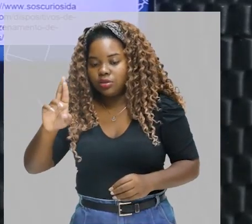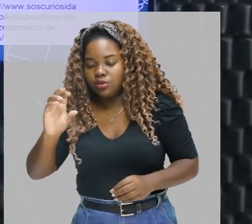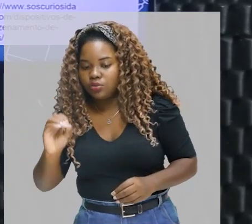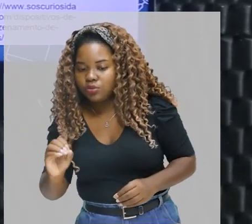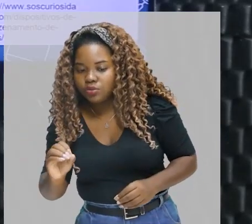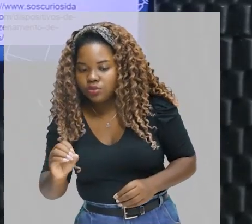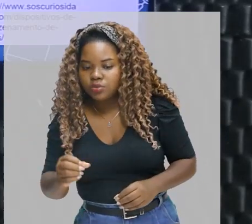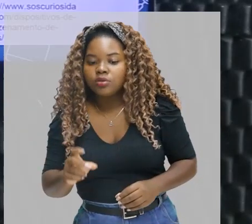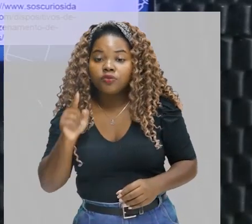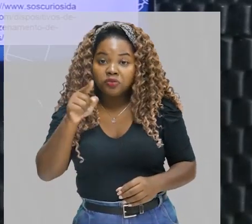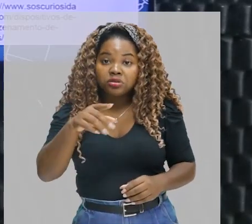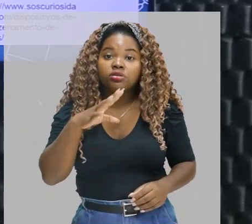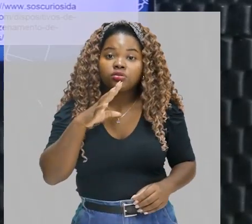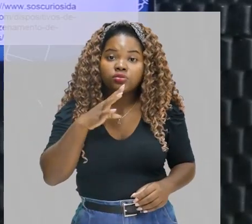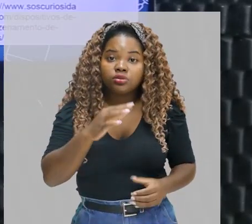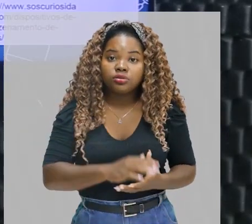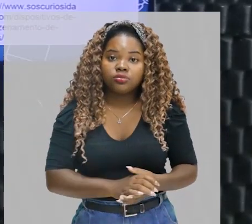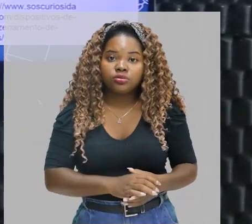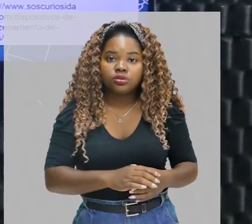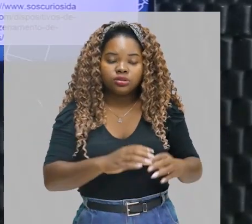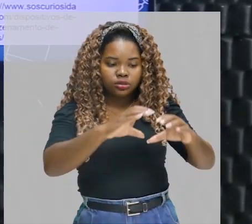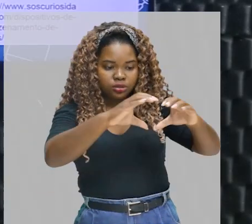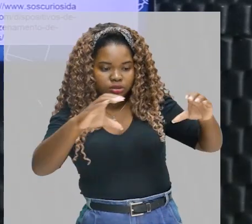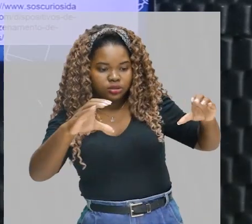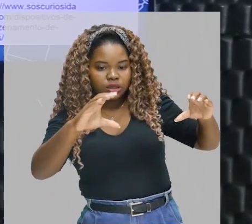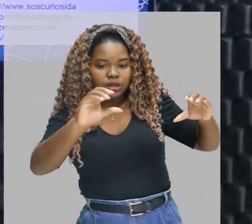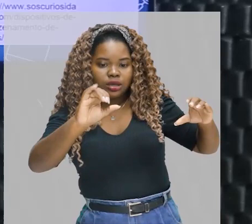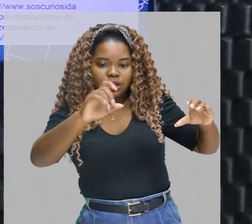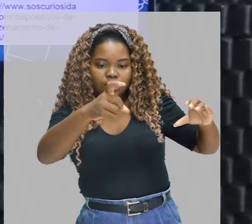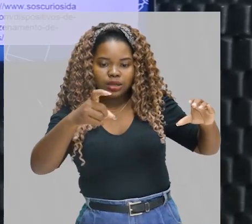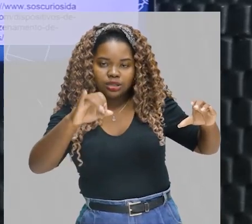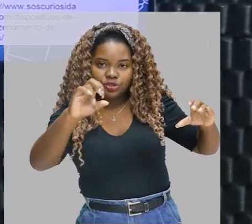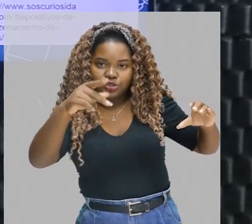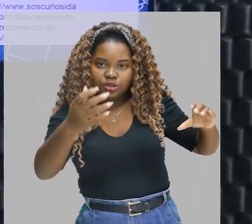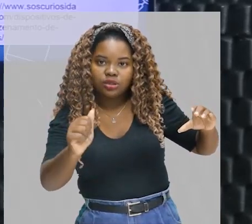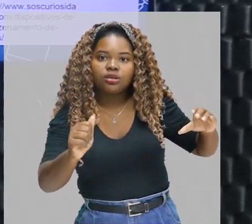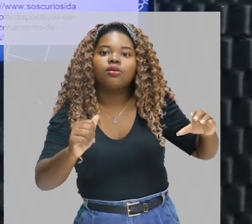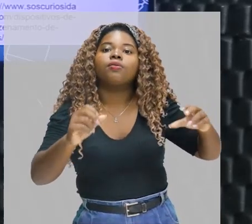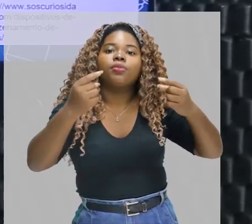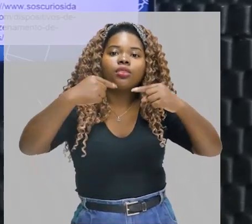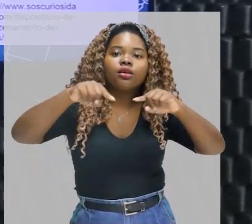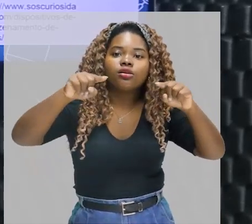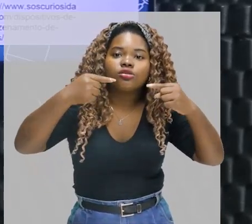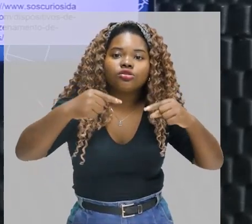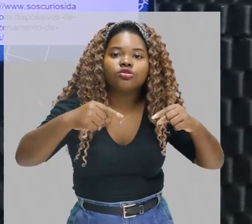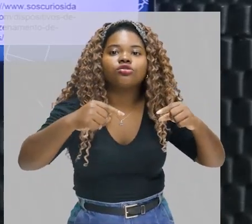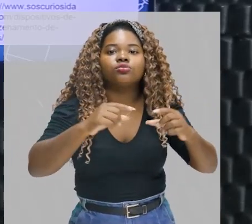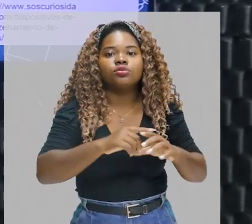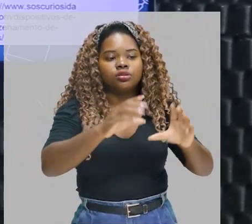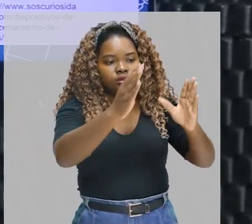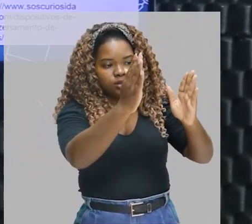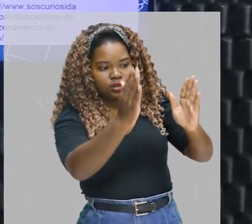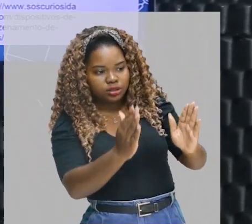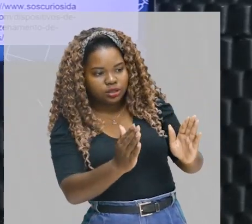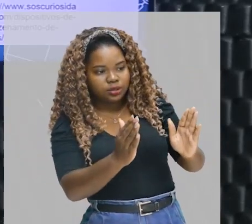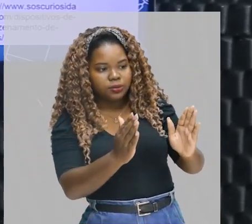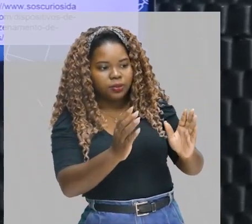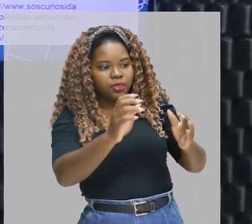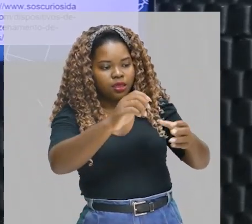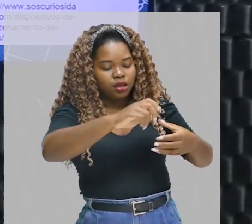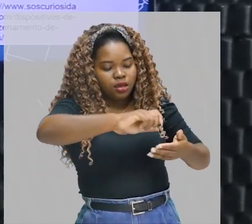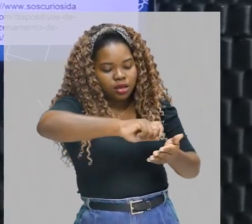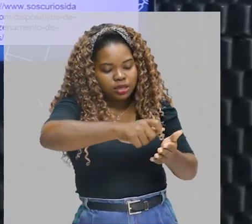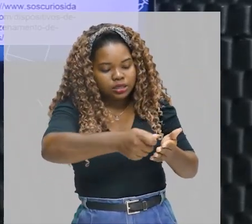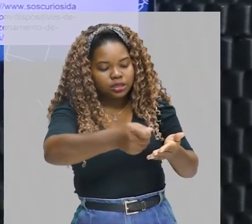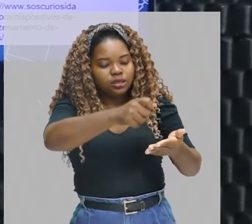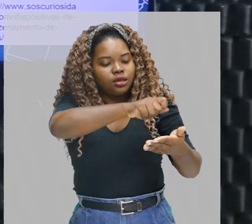Aquela caixinha de música, vamos falar aquela caixinha clássica, em que abre, tem uma bailarinazinha e ela fica